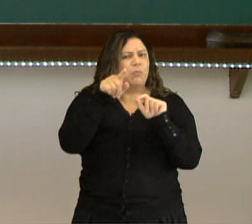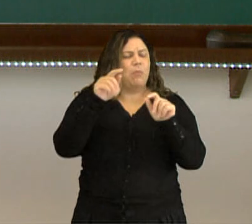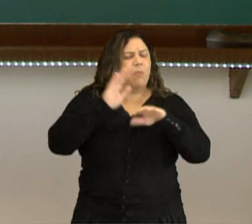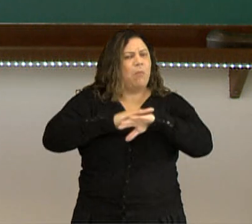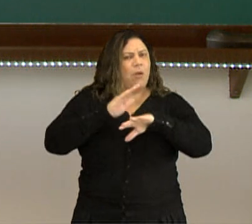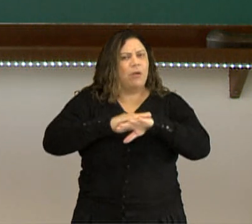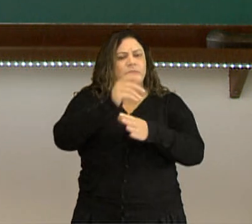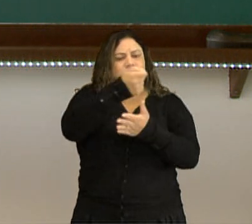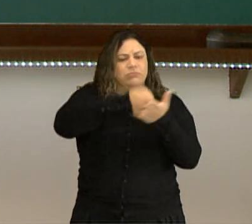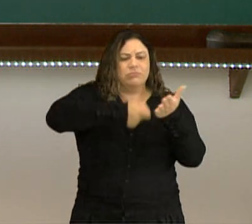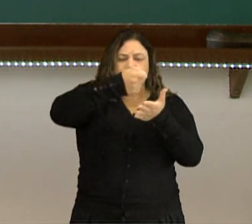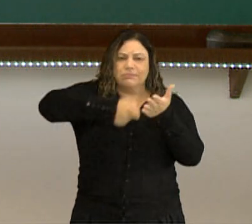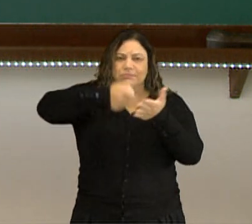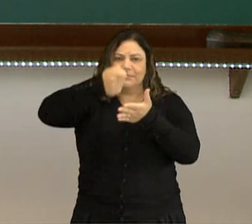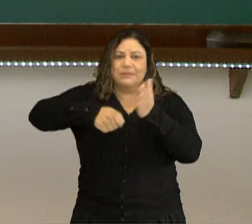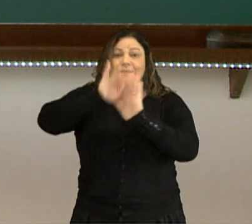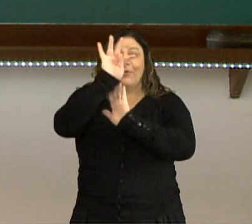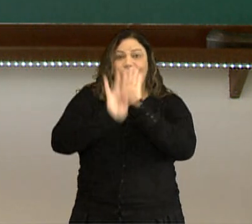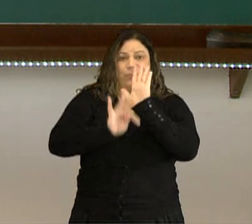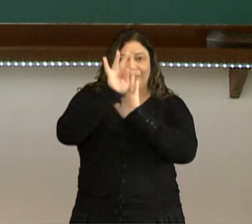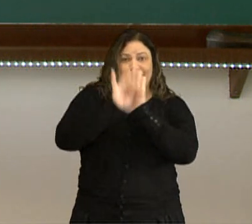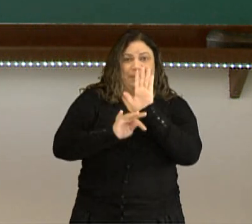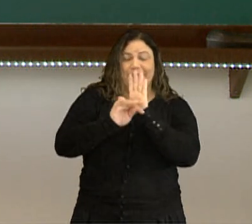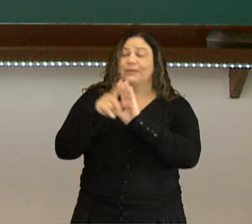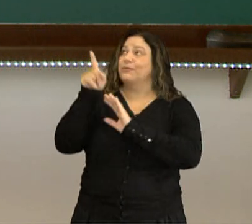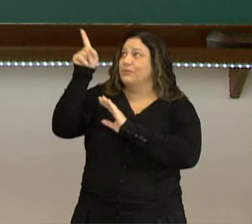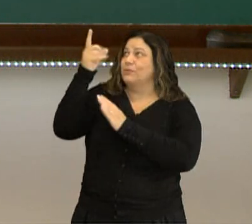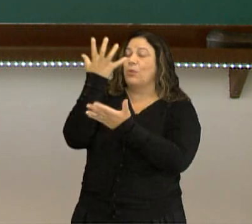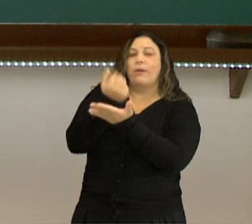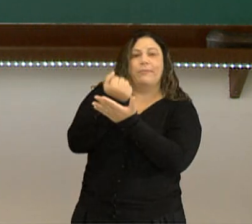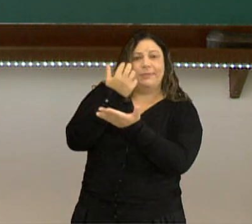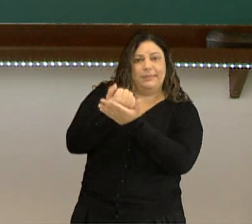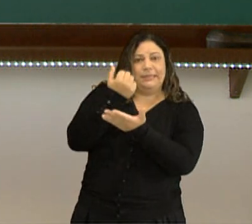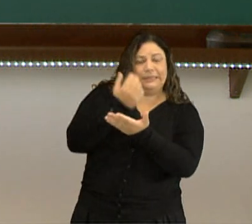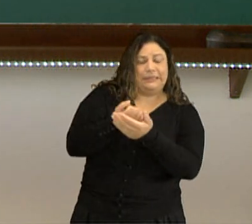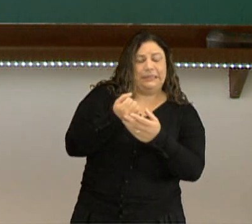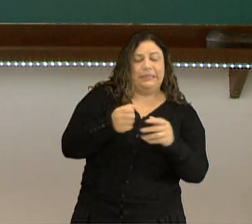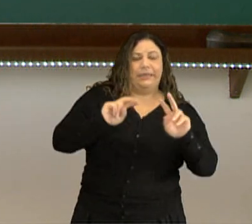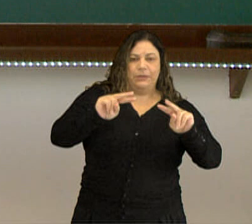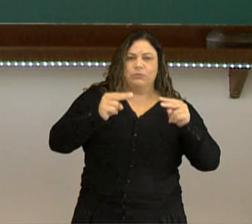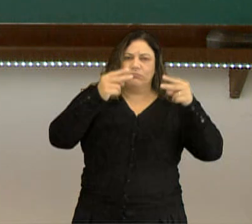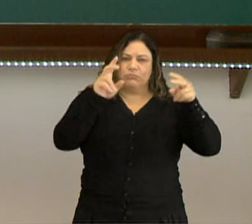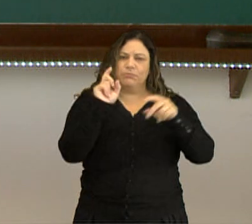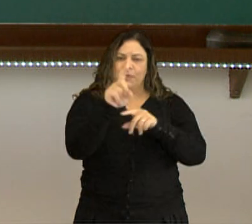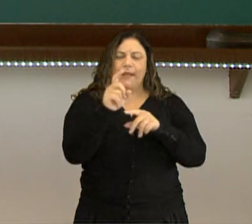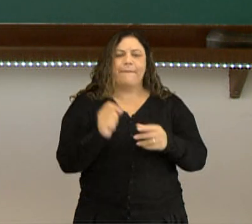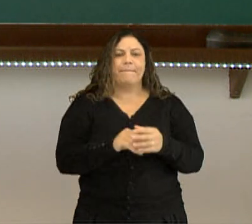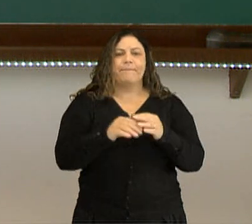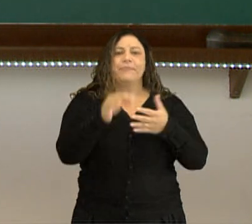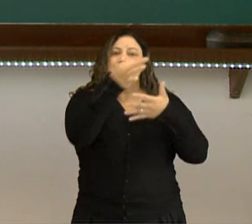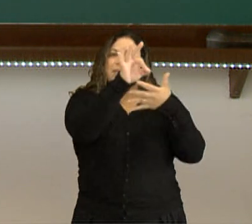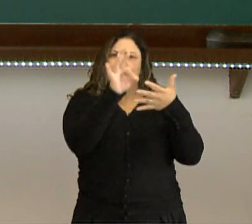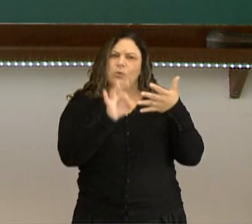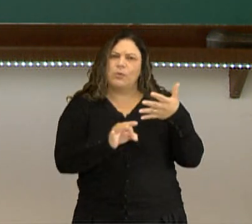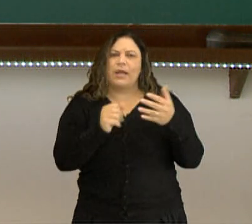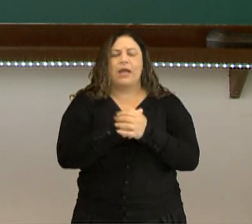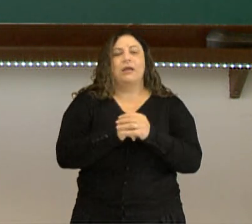seu texto e essa ferramenta, ela corrige, então, vários